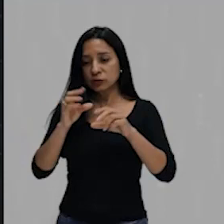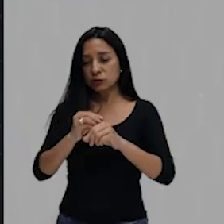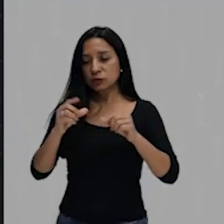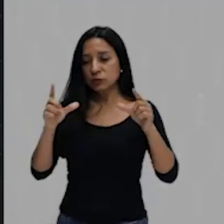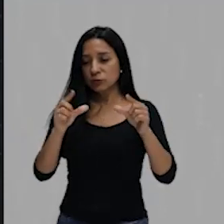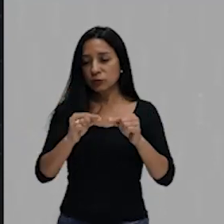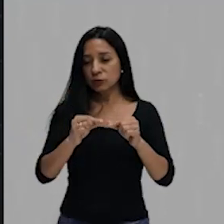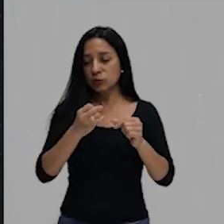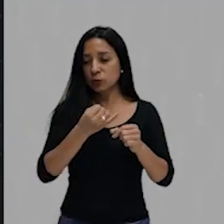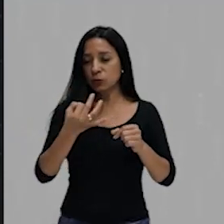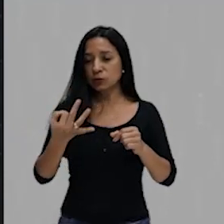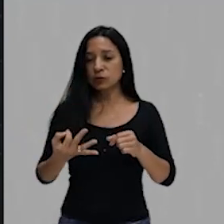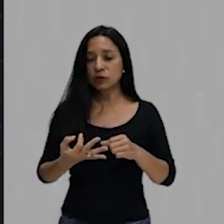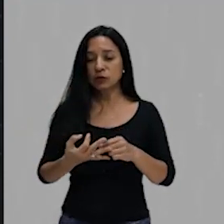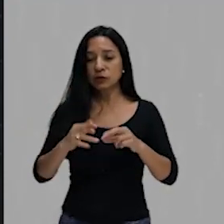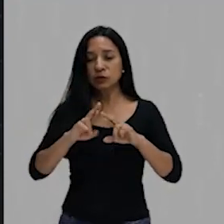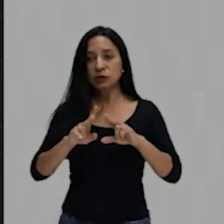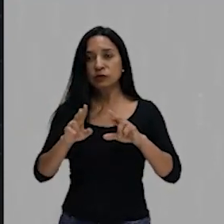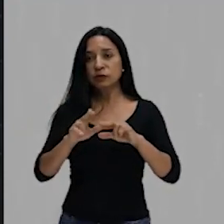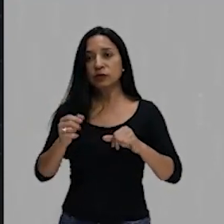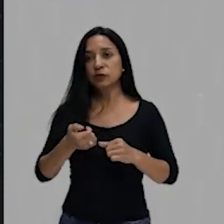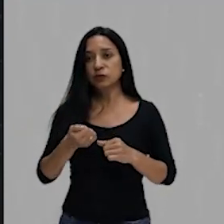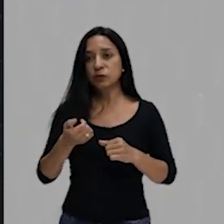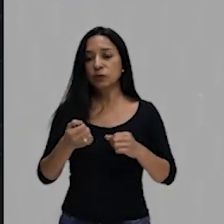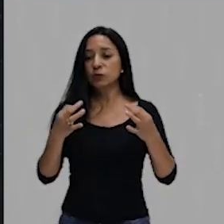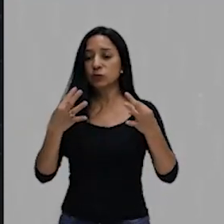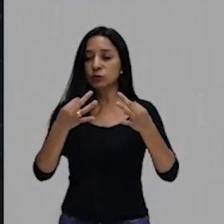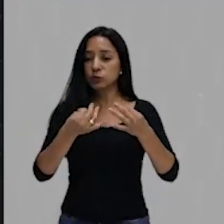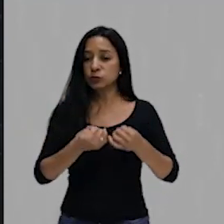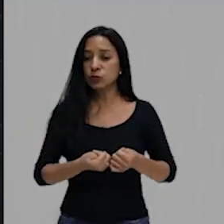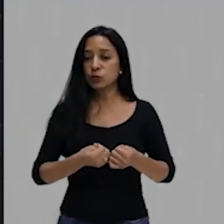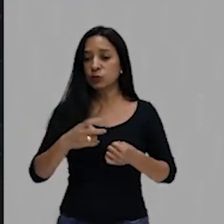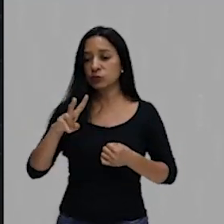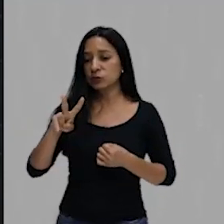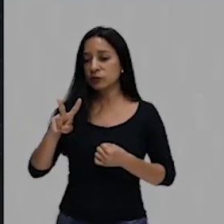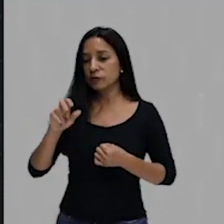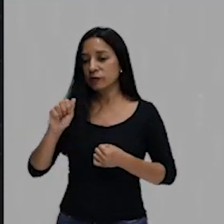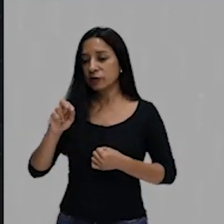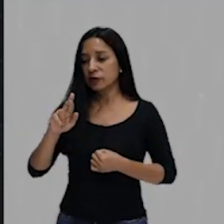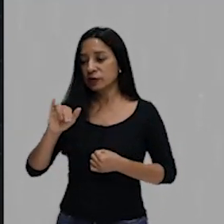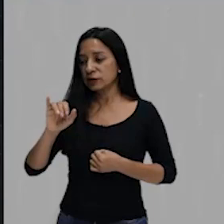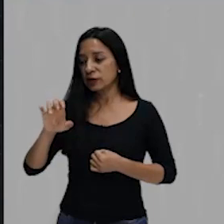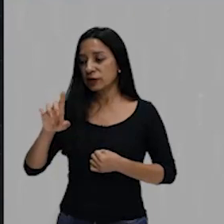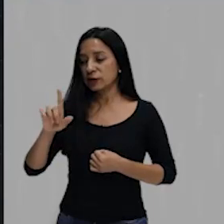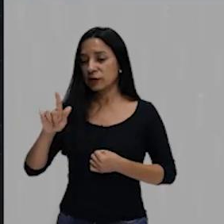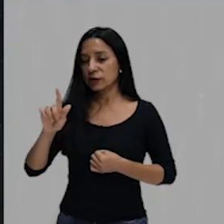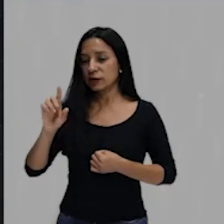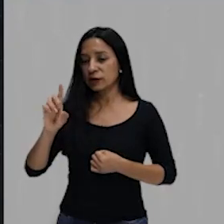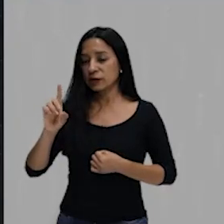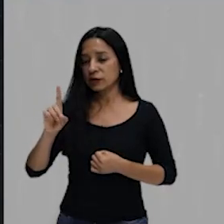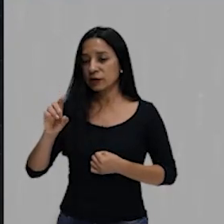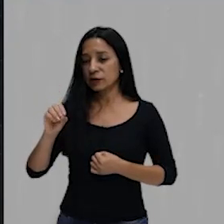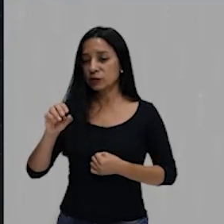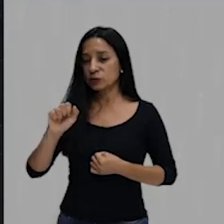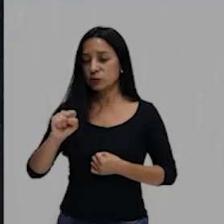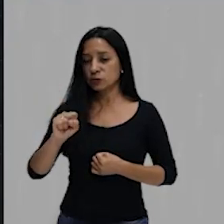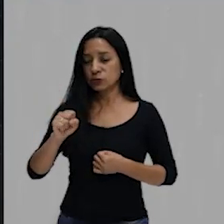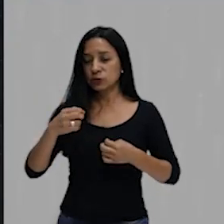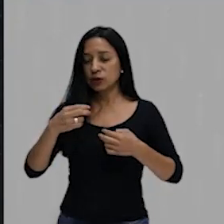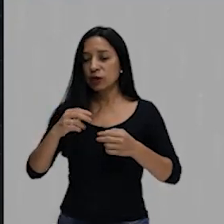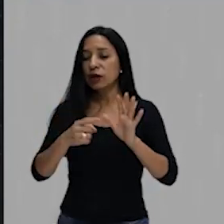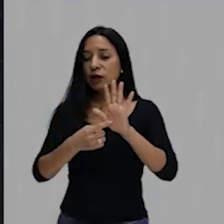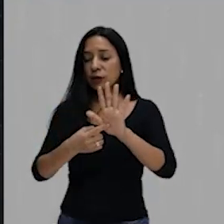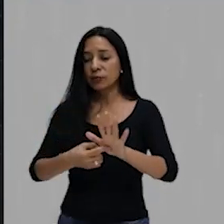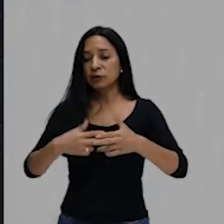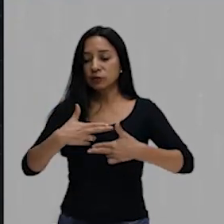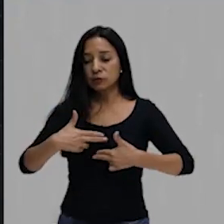embora sejam diferentes um pouco, né, todos eles são variegados, ou seja, apresentam faixas claras e escuras.